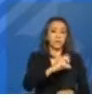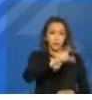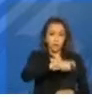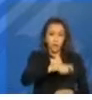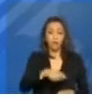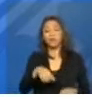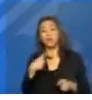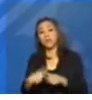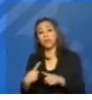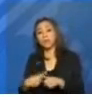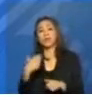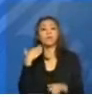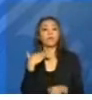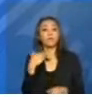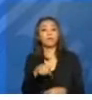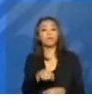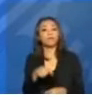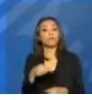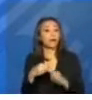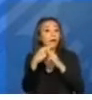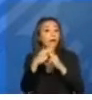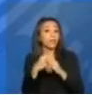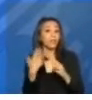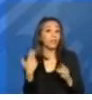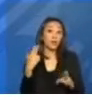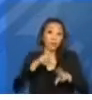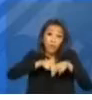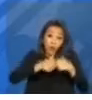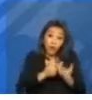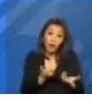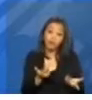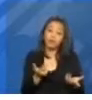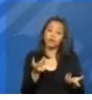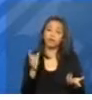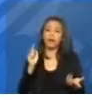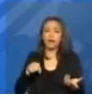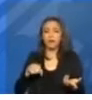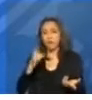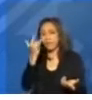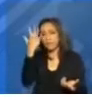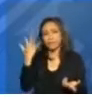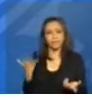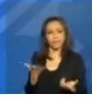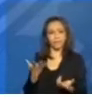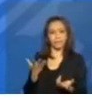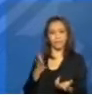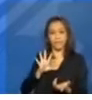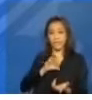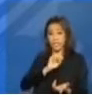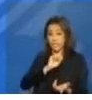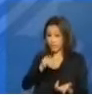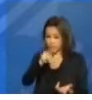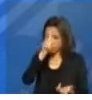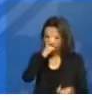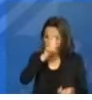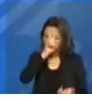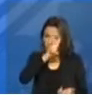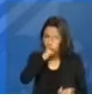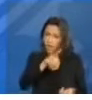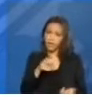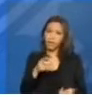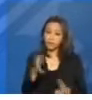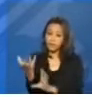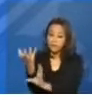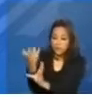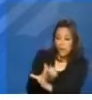Caixa receberiam antes? Por uma questão operacional, como foi no saque imediato. Se vocês se lembrarem, no saque imediato,